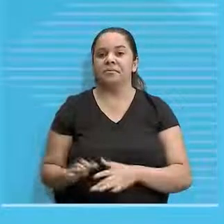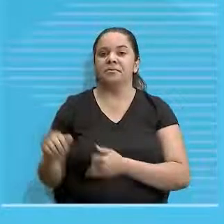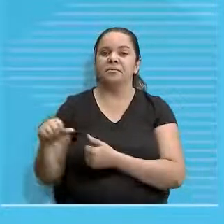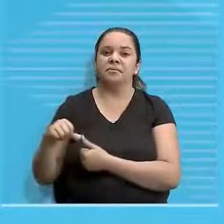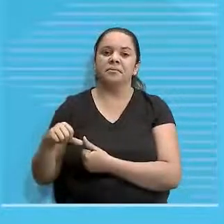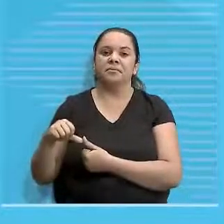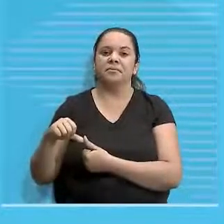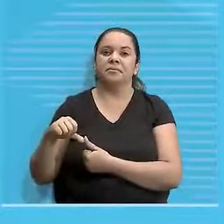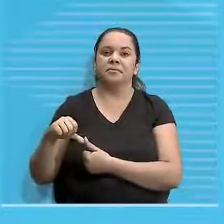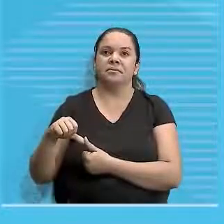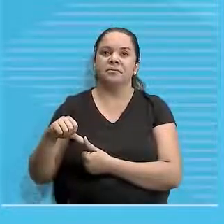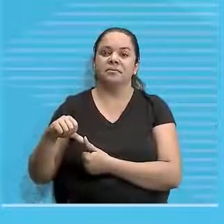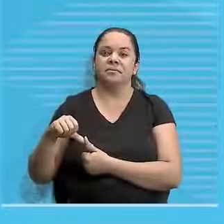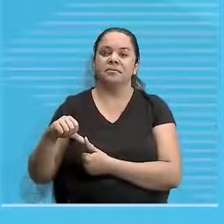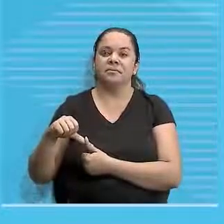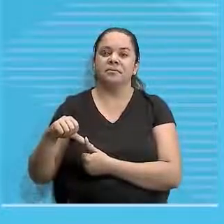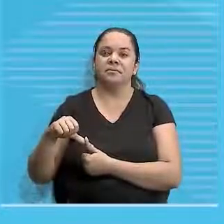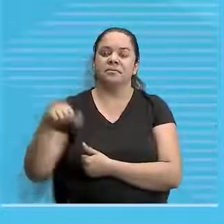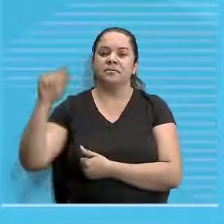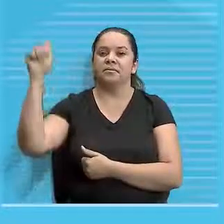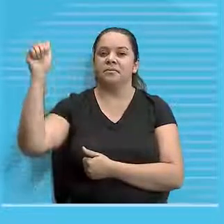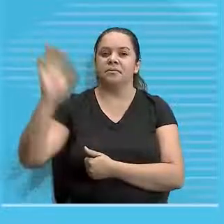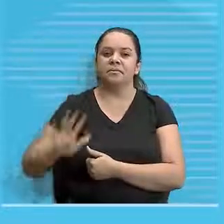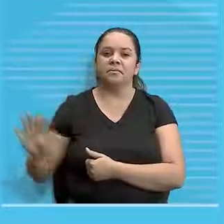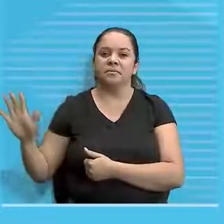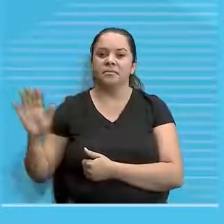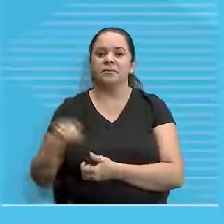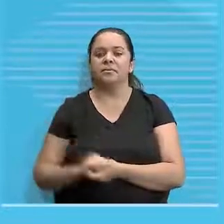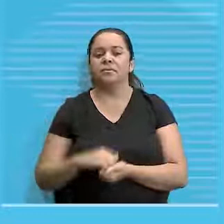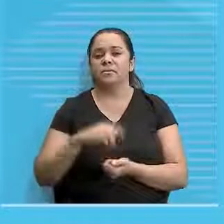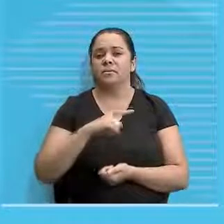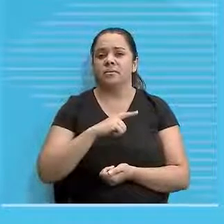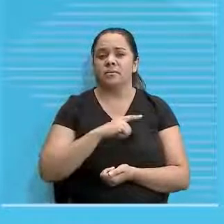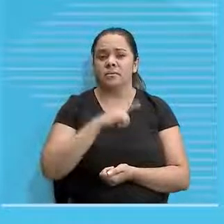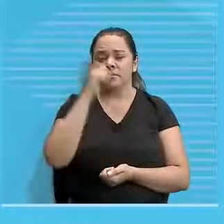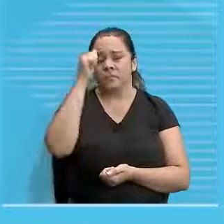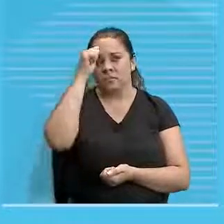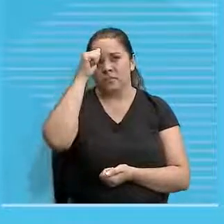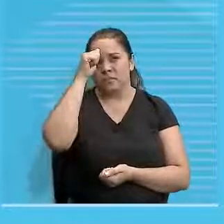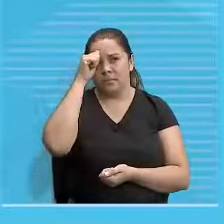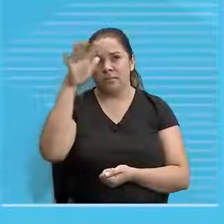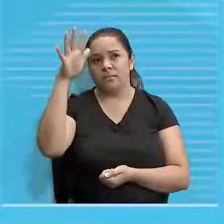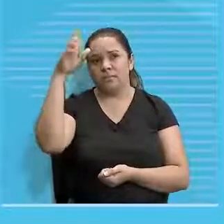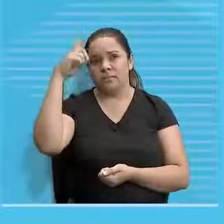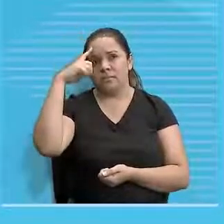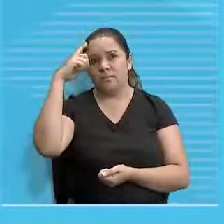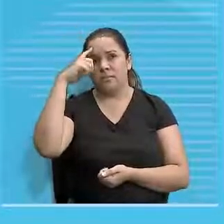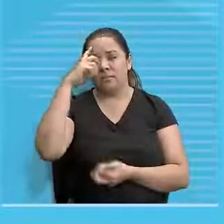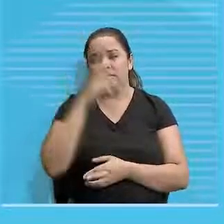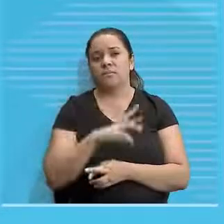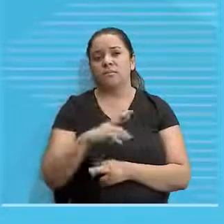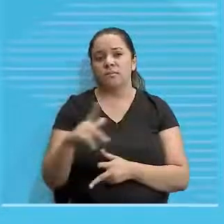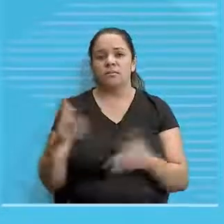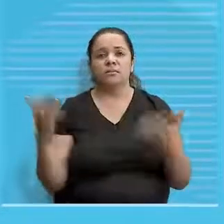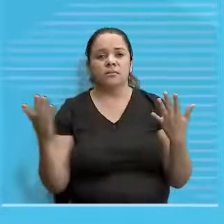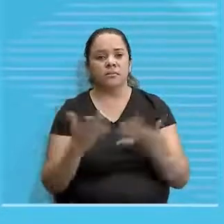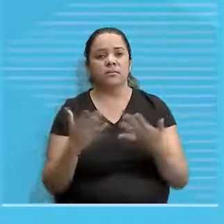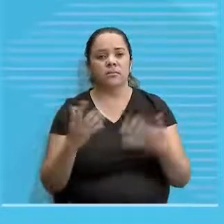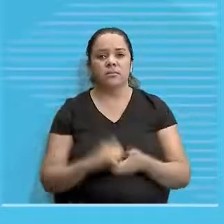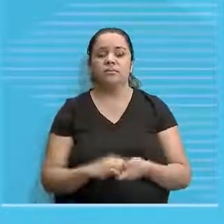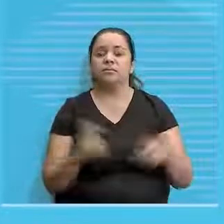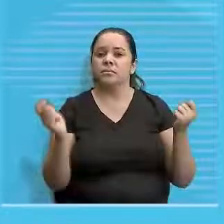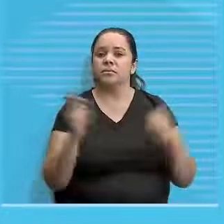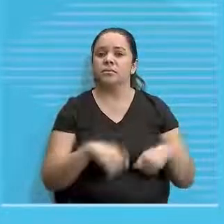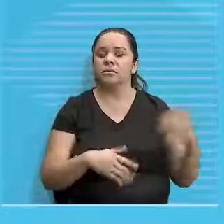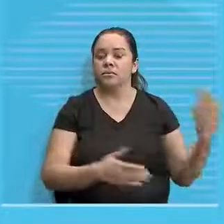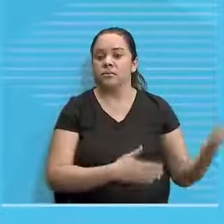pensamento completamente diferente do que eu tenho hoje, né? Eu poderia até compartilhar ali algumas